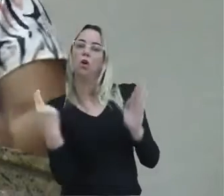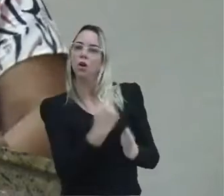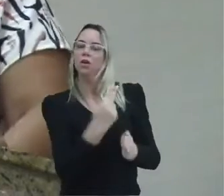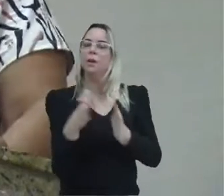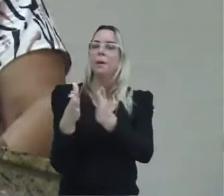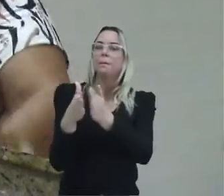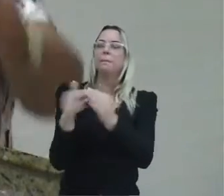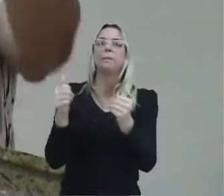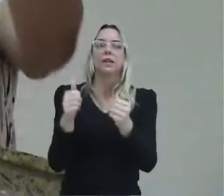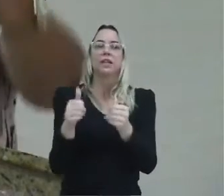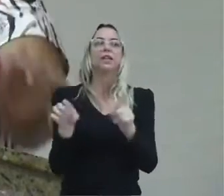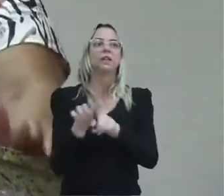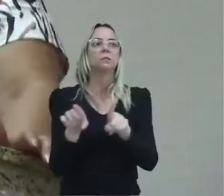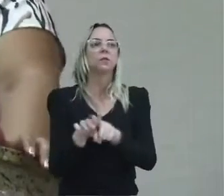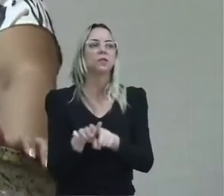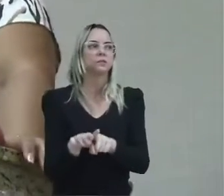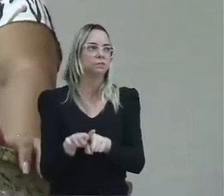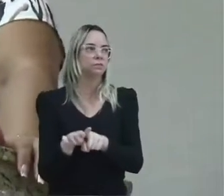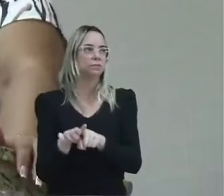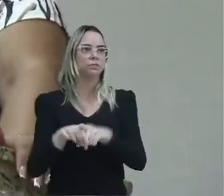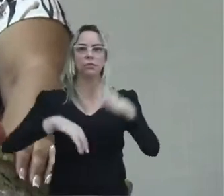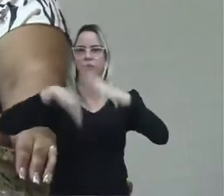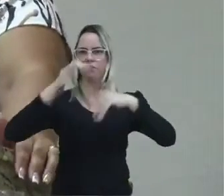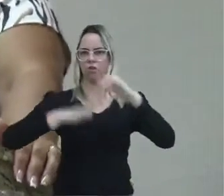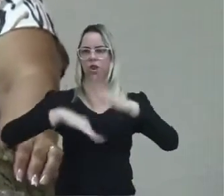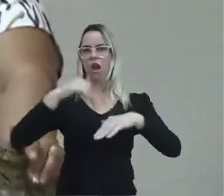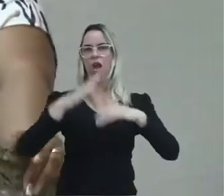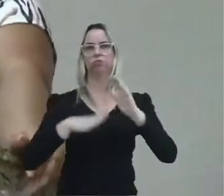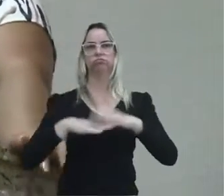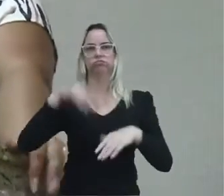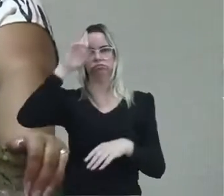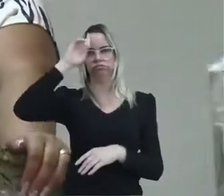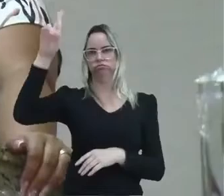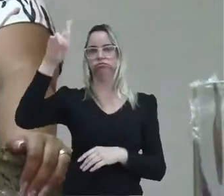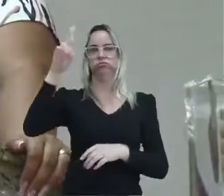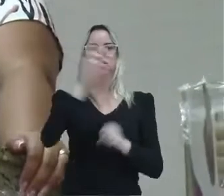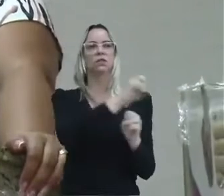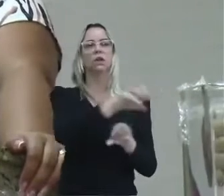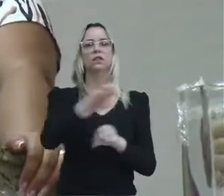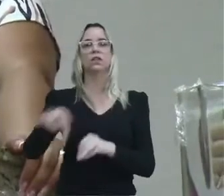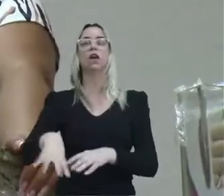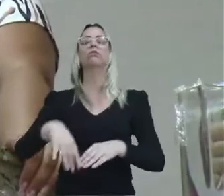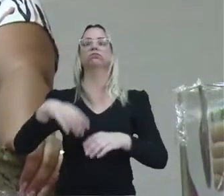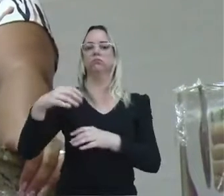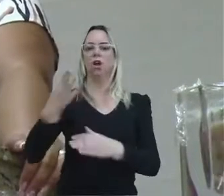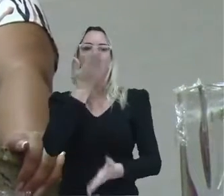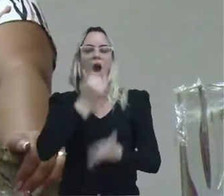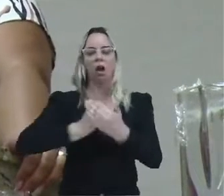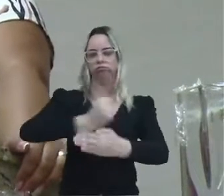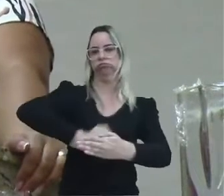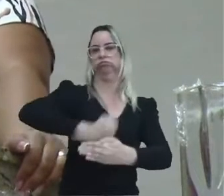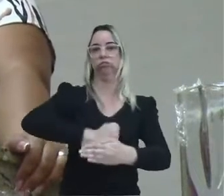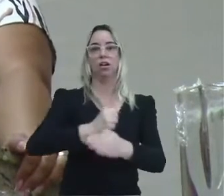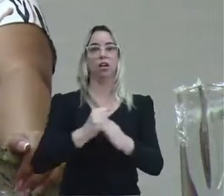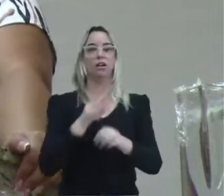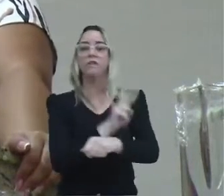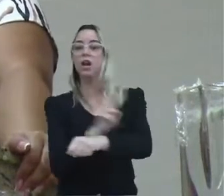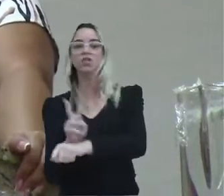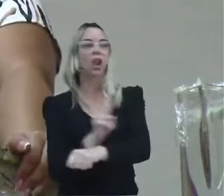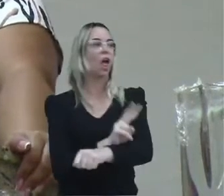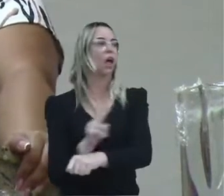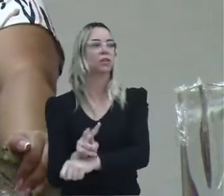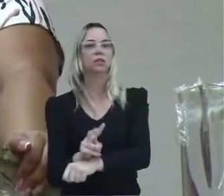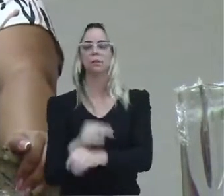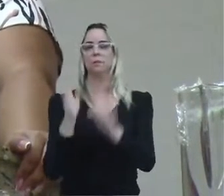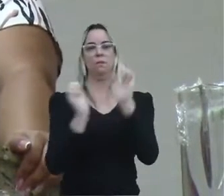que levantem, os profissionais administrativos da educação, merendeiras, porteiros, vigilantes, todos